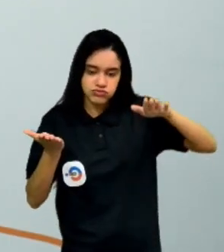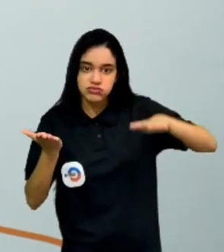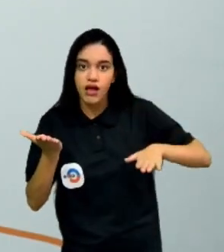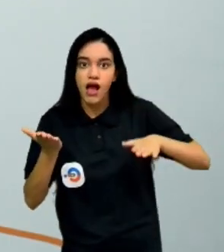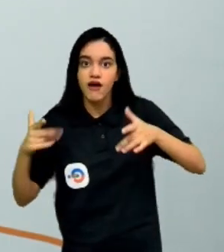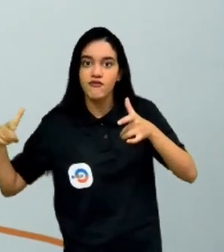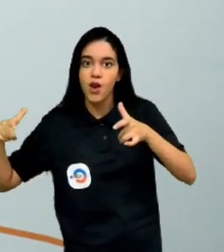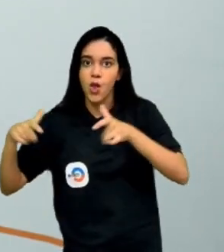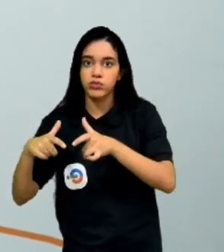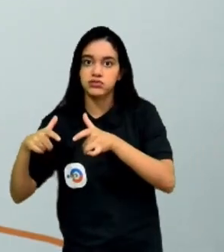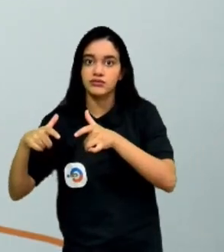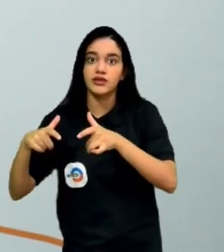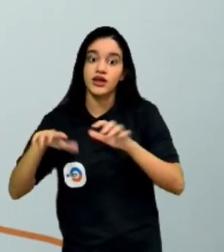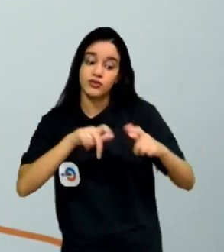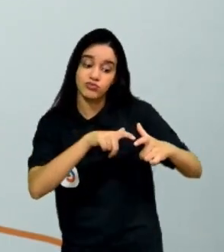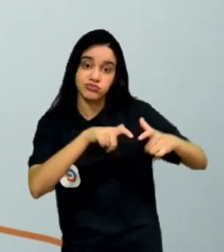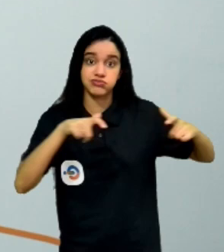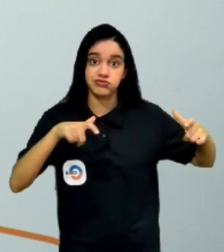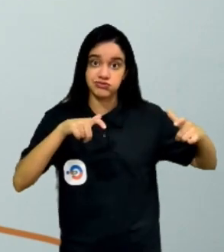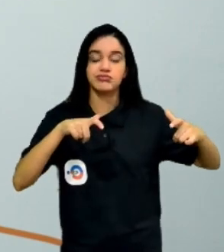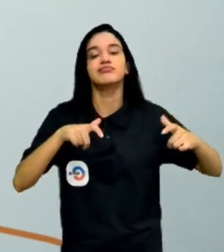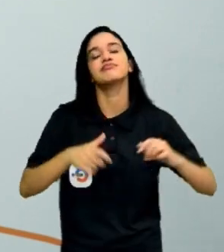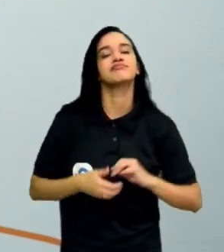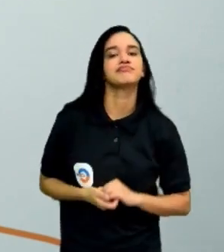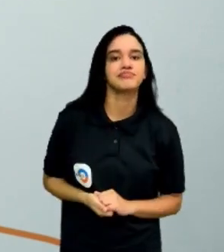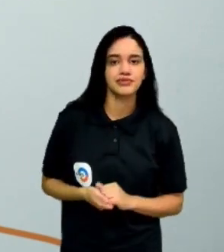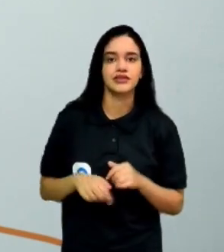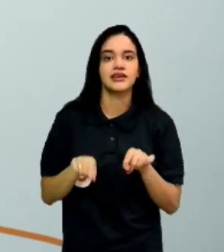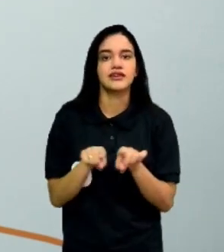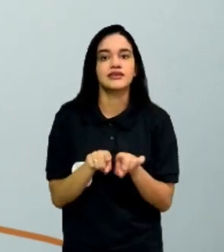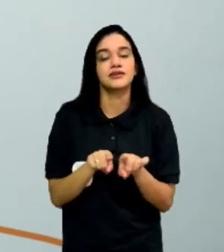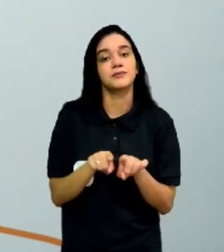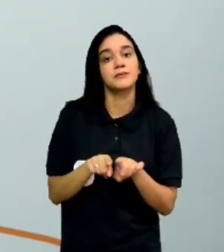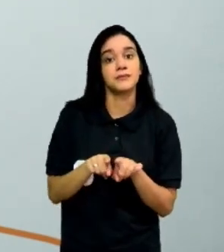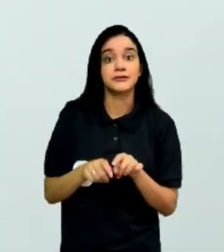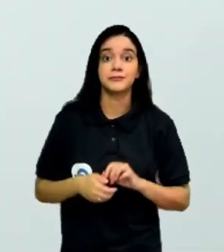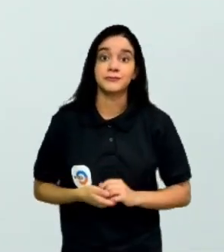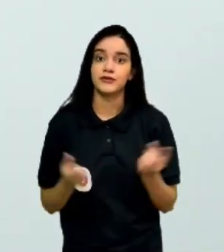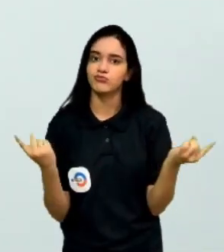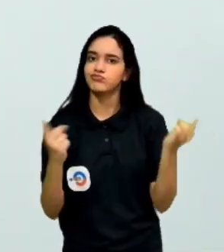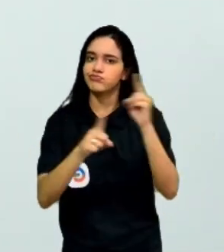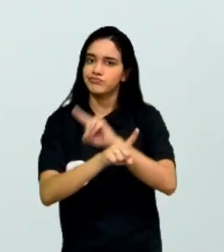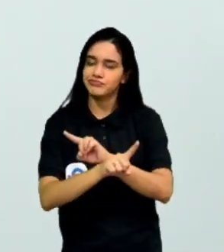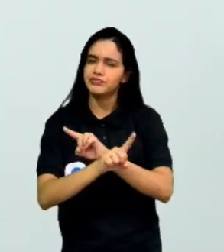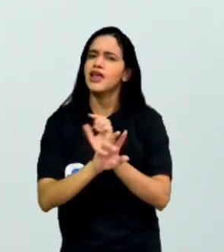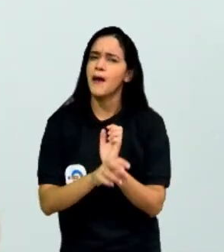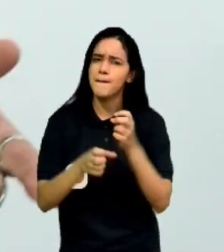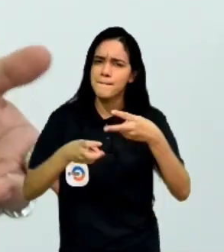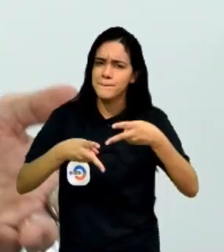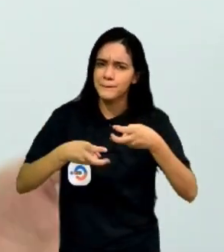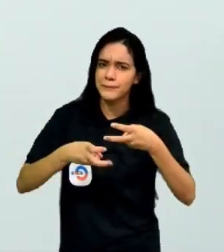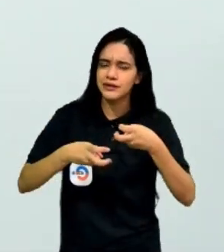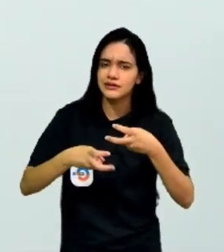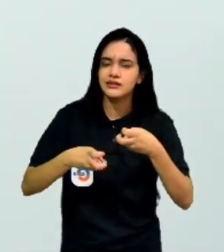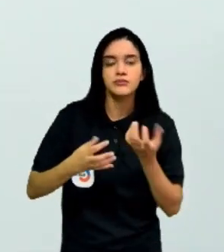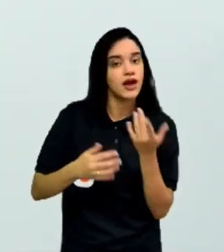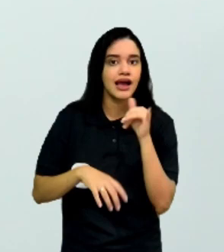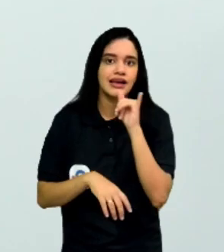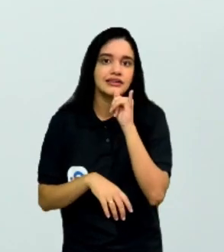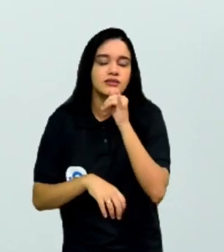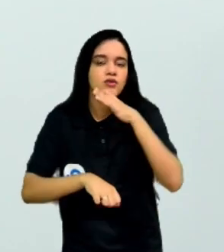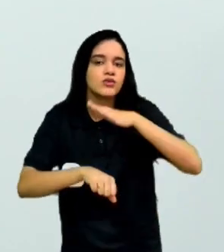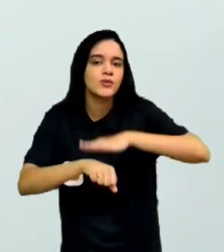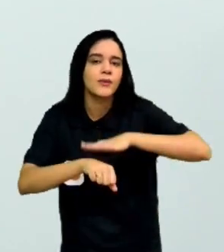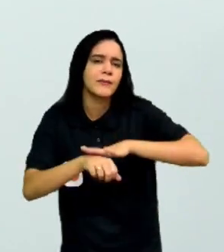outra diminua e que quando uma diminui, faz com que a outra aumente. Então percebam que numa situação